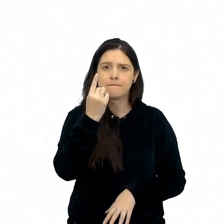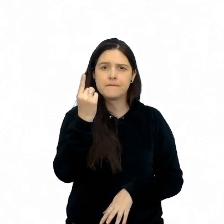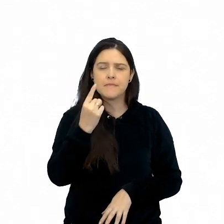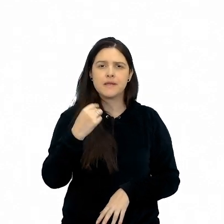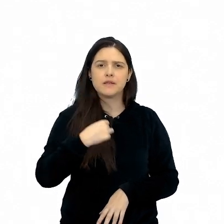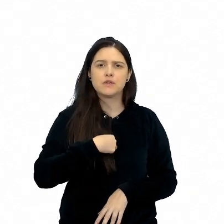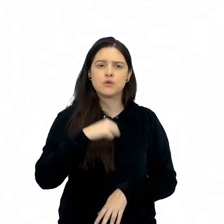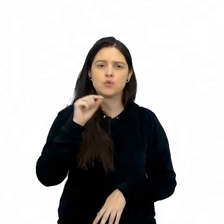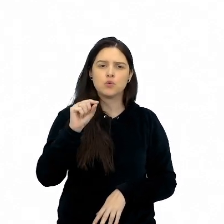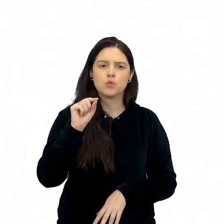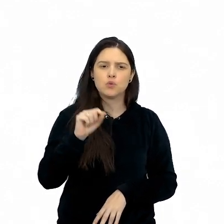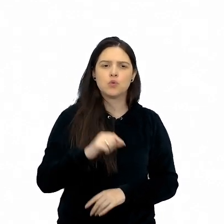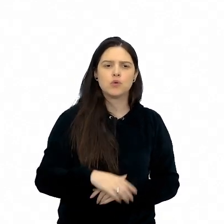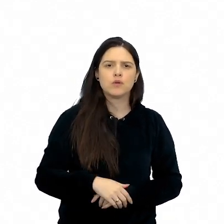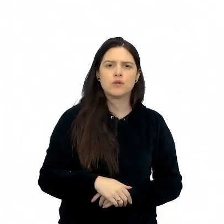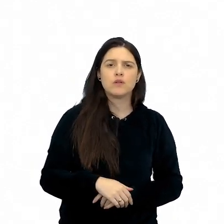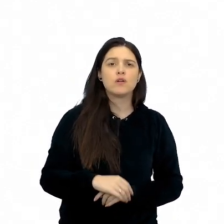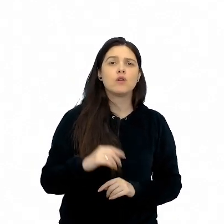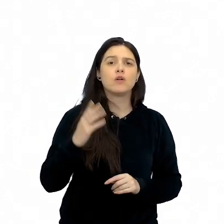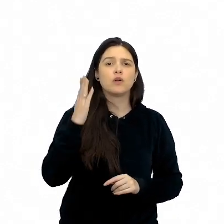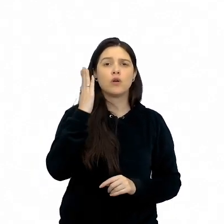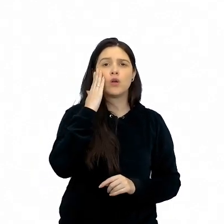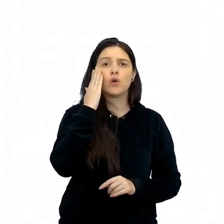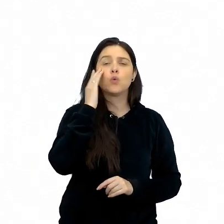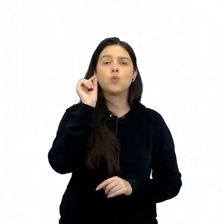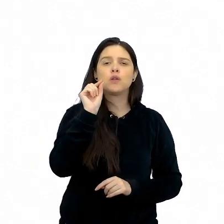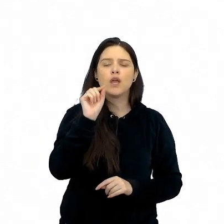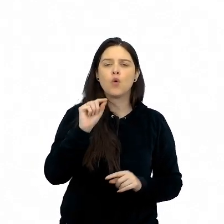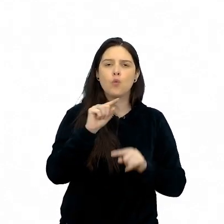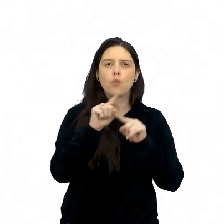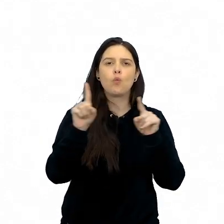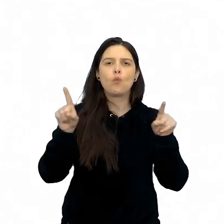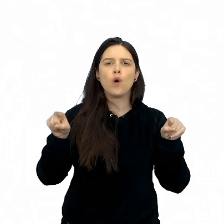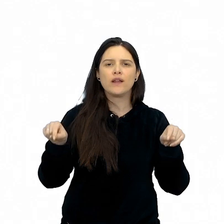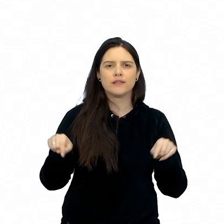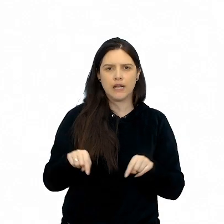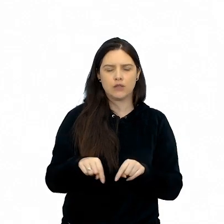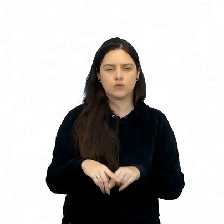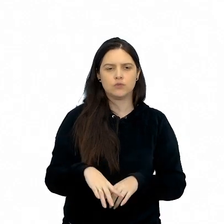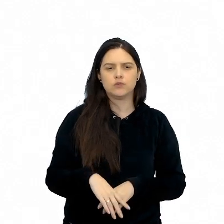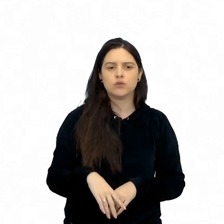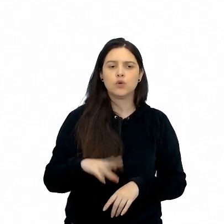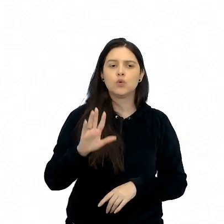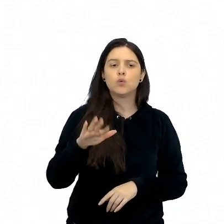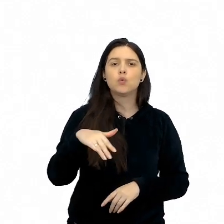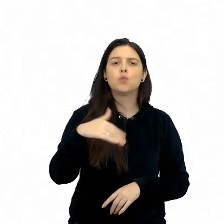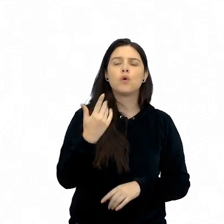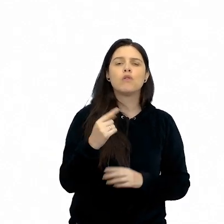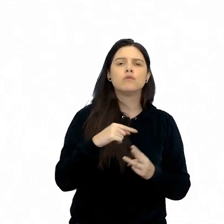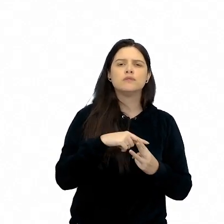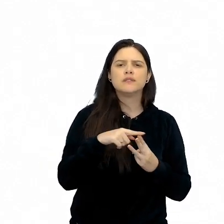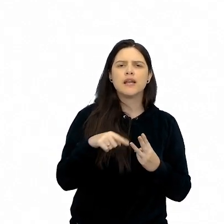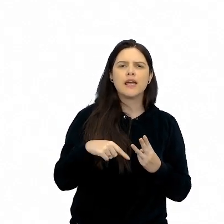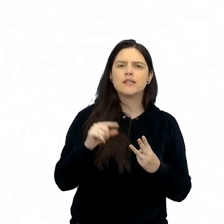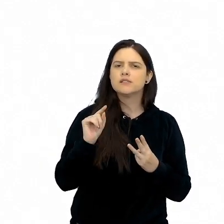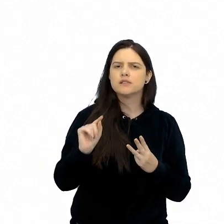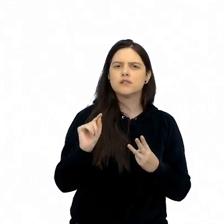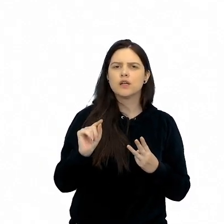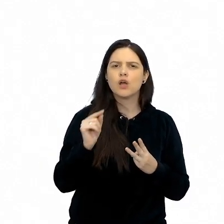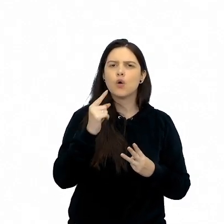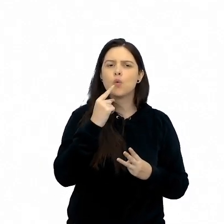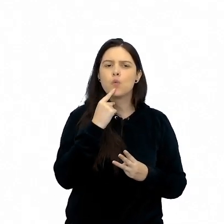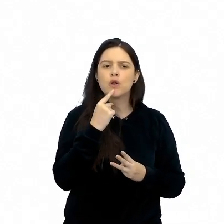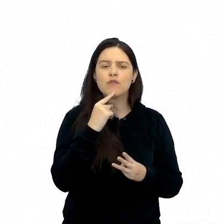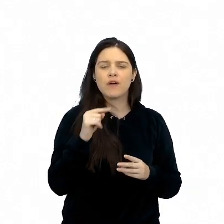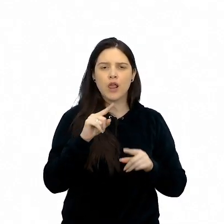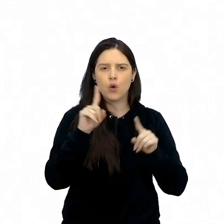o estudante que está aí, ele vai ter que saber o que é um quadrado. Quais são os conceitos relacionados com quadrado? Quando fala